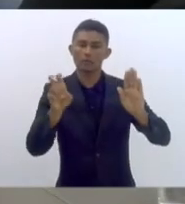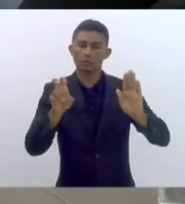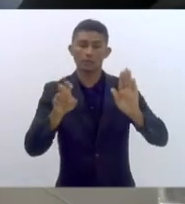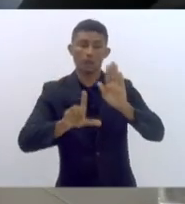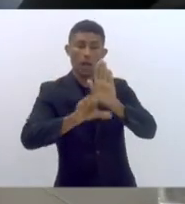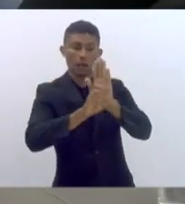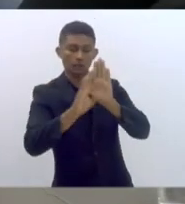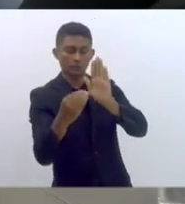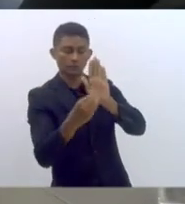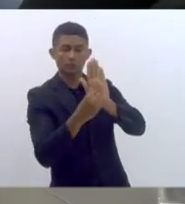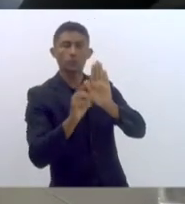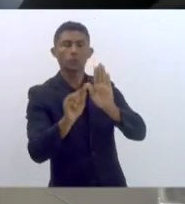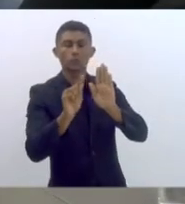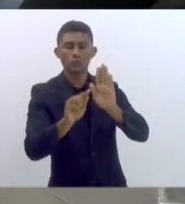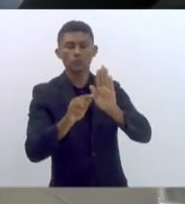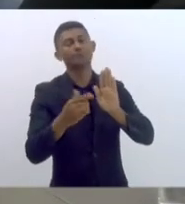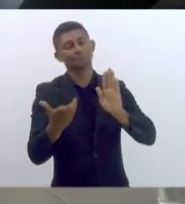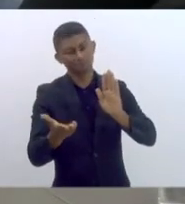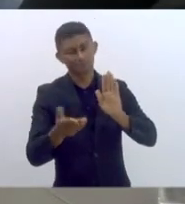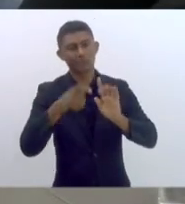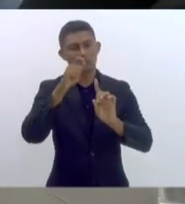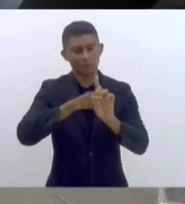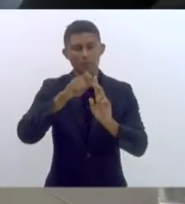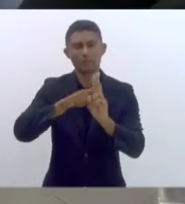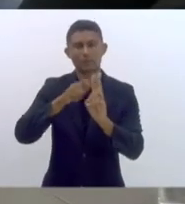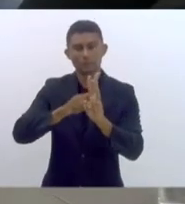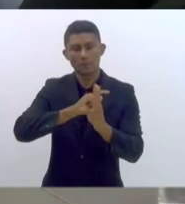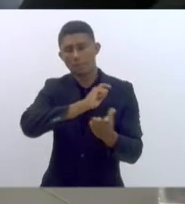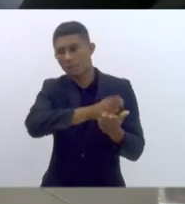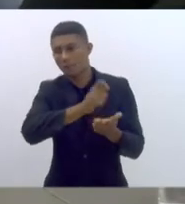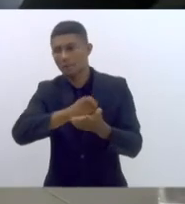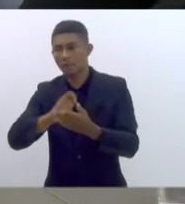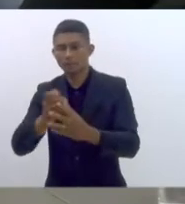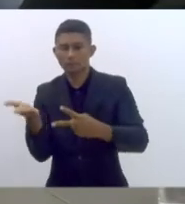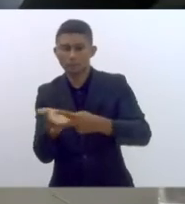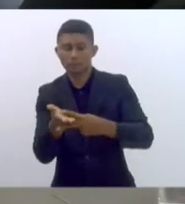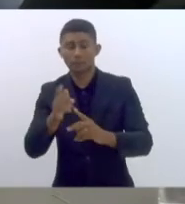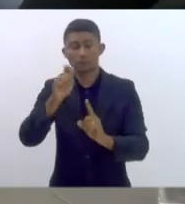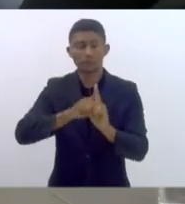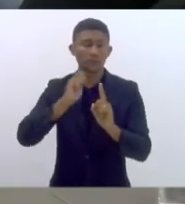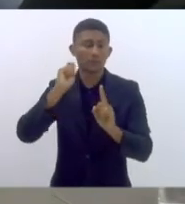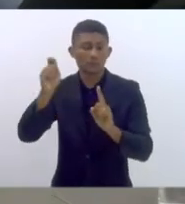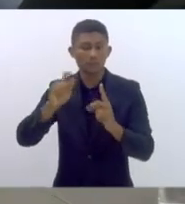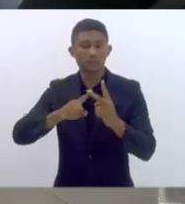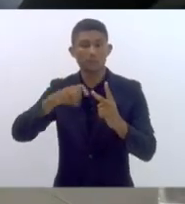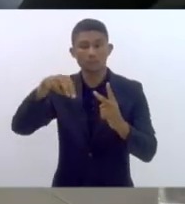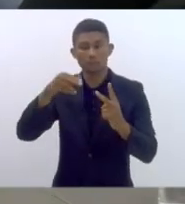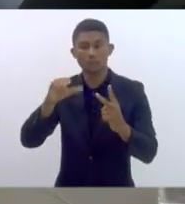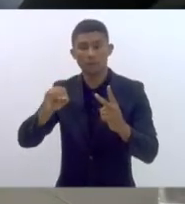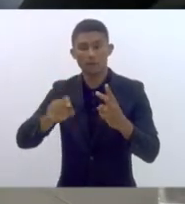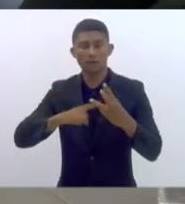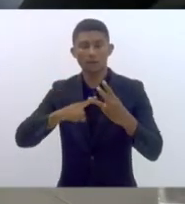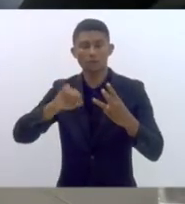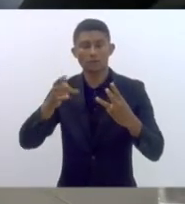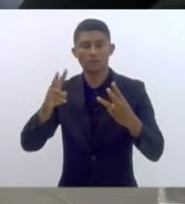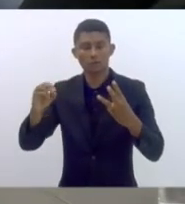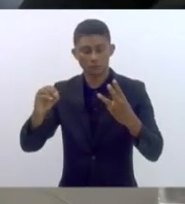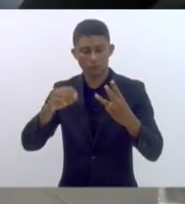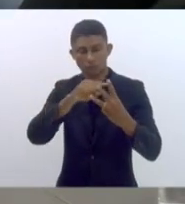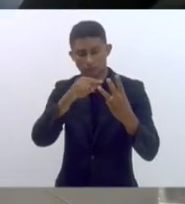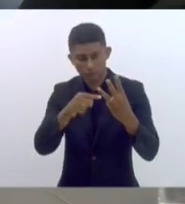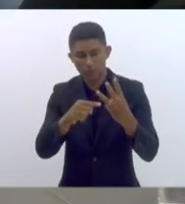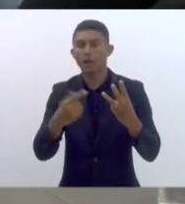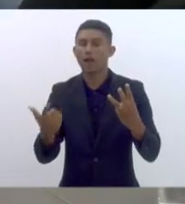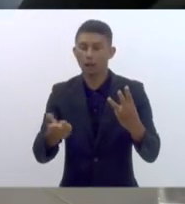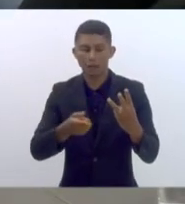pagamento parcelado desses 3 meses, que era abril, maio e junho, em 24 meses, a partir